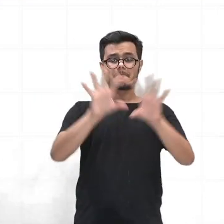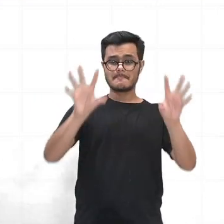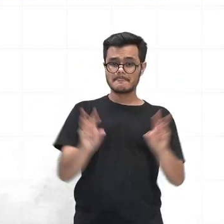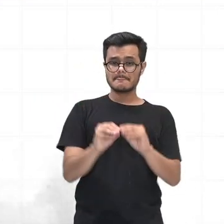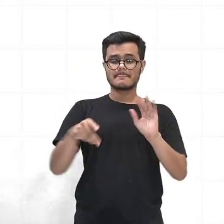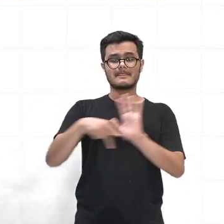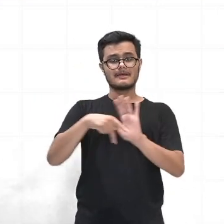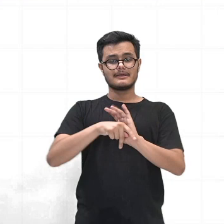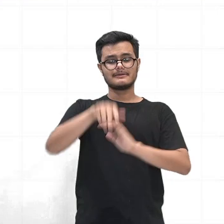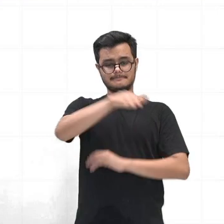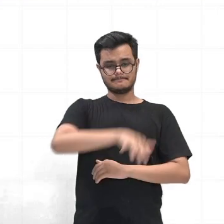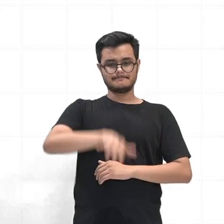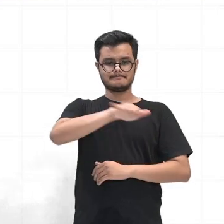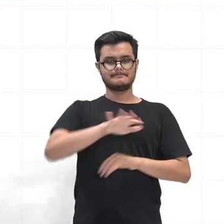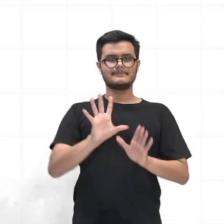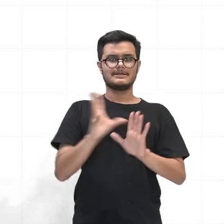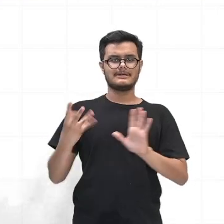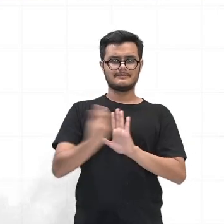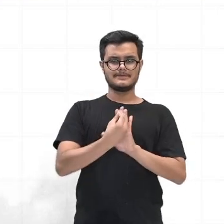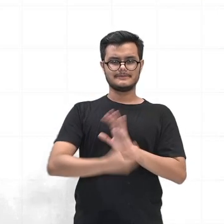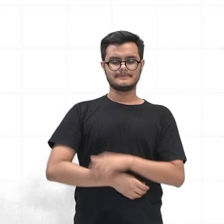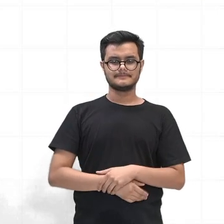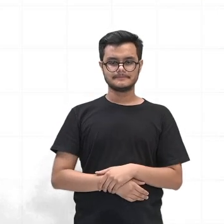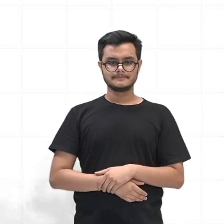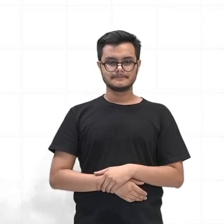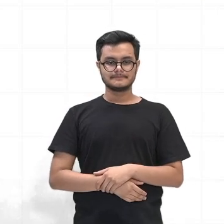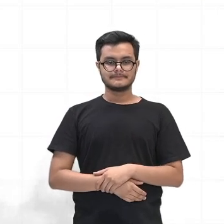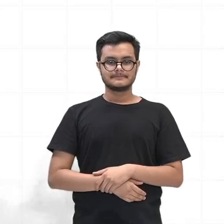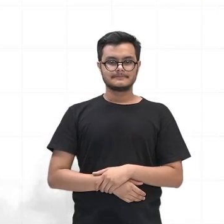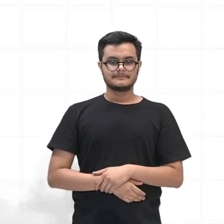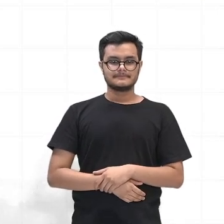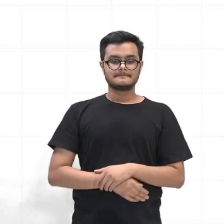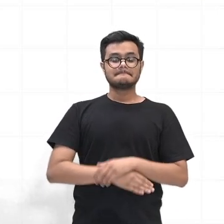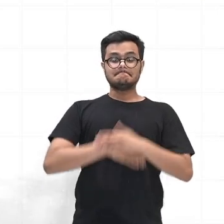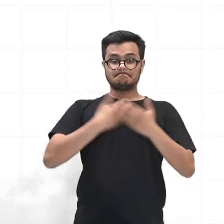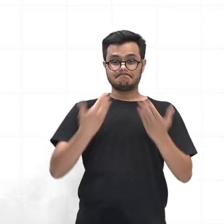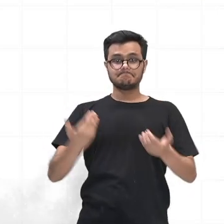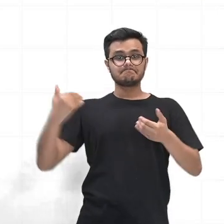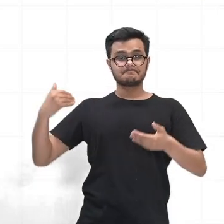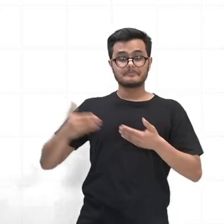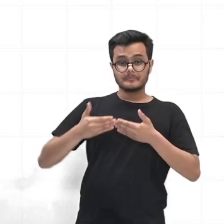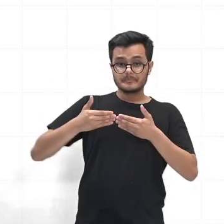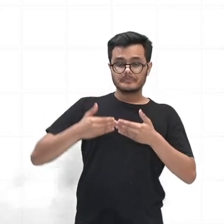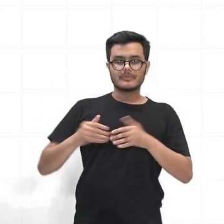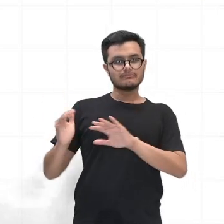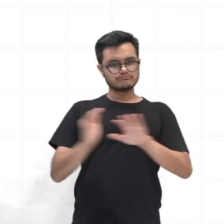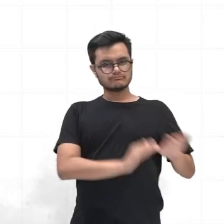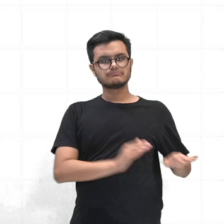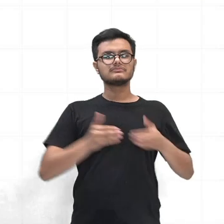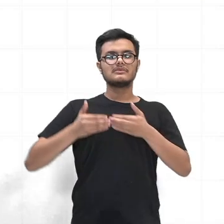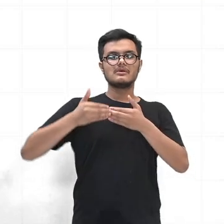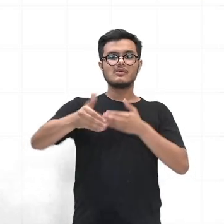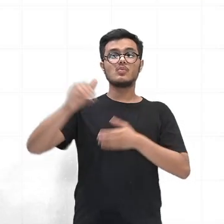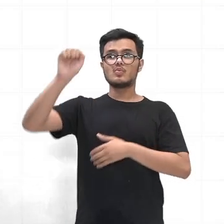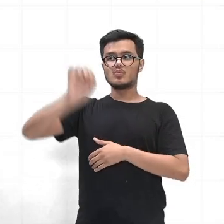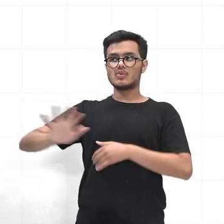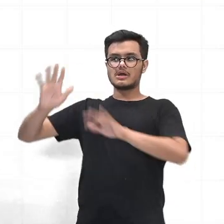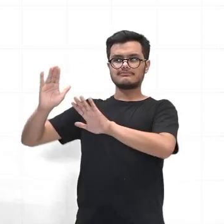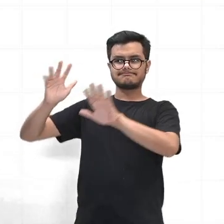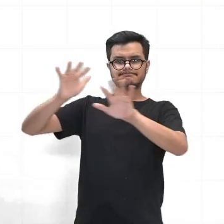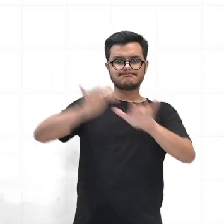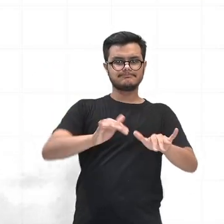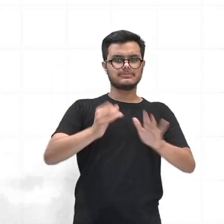diversidade cultural da Amazônia. Olha só, então a chegada dos europeus a partir do século XVI trouxe